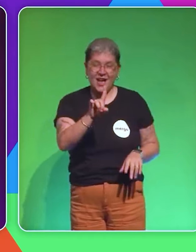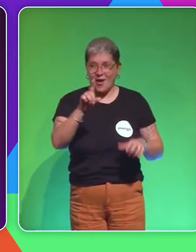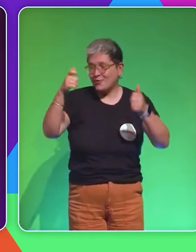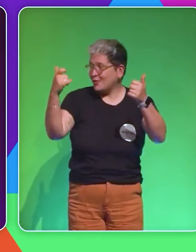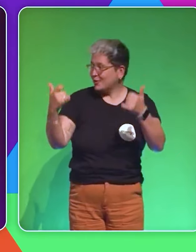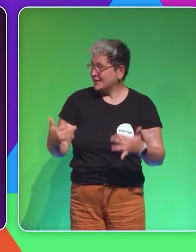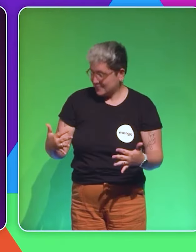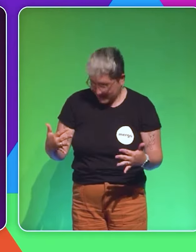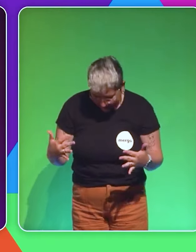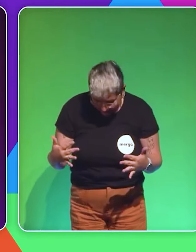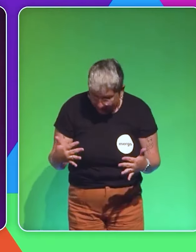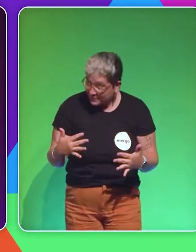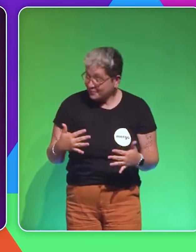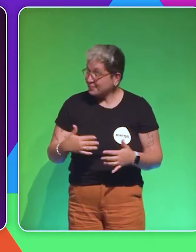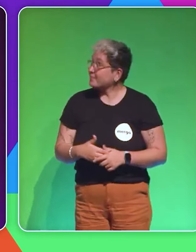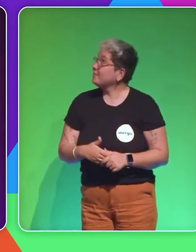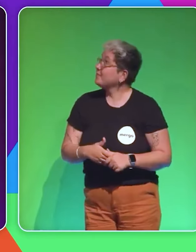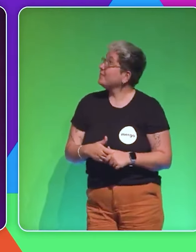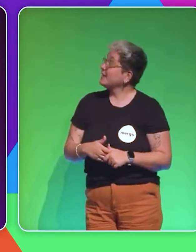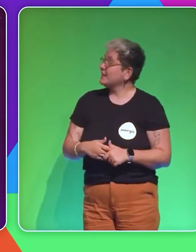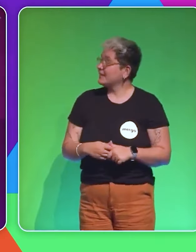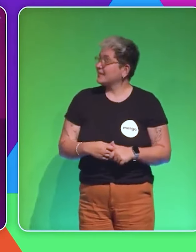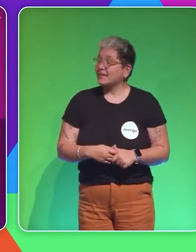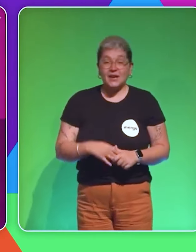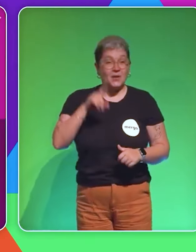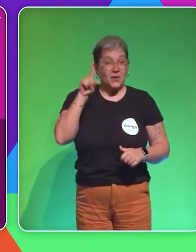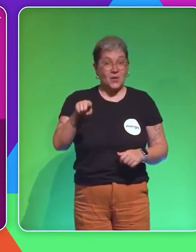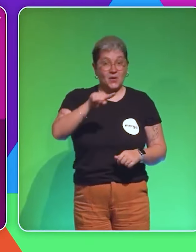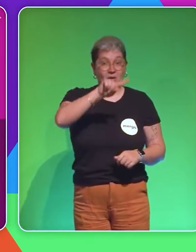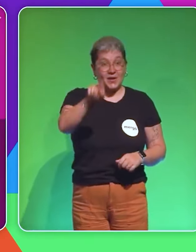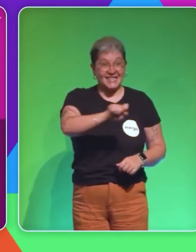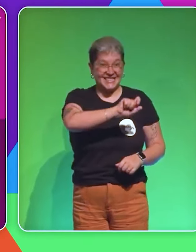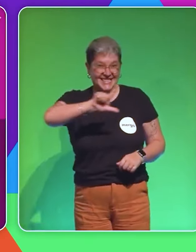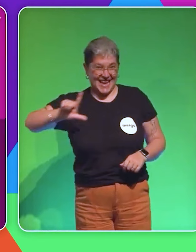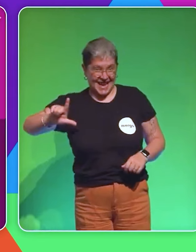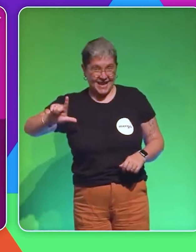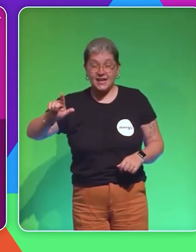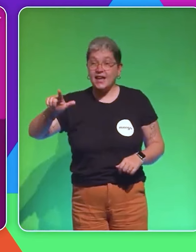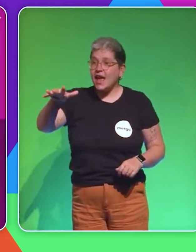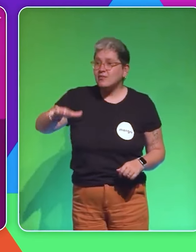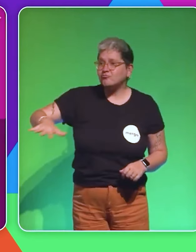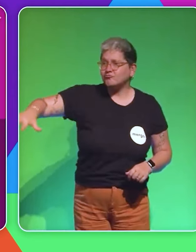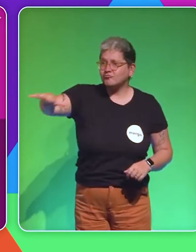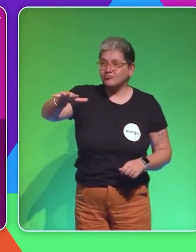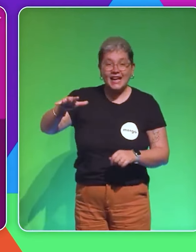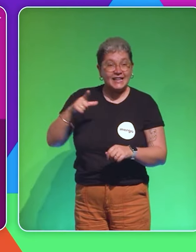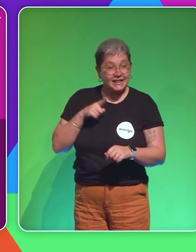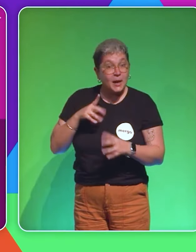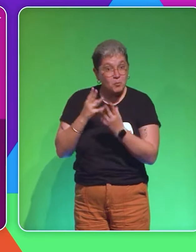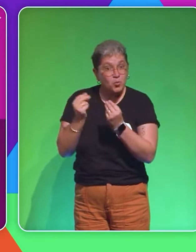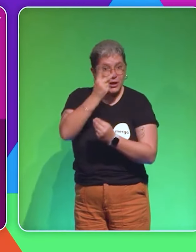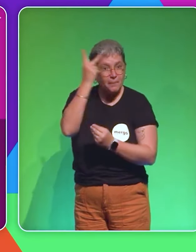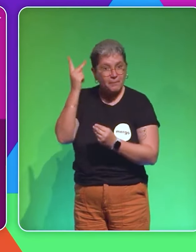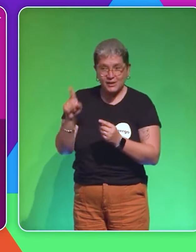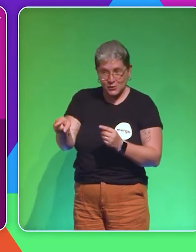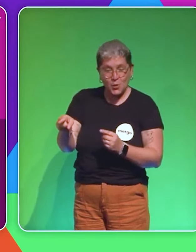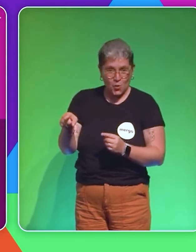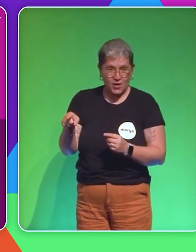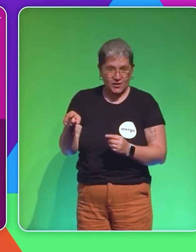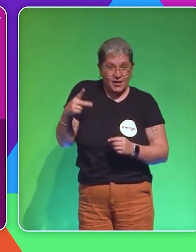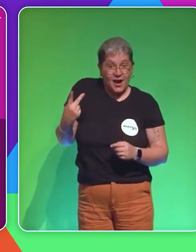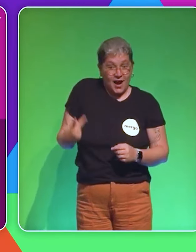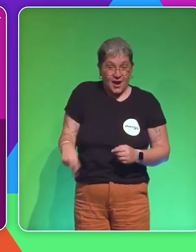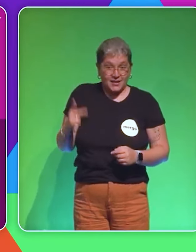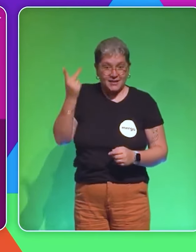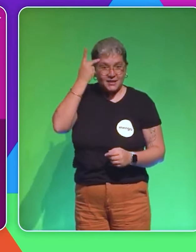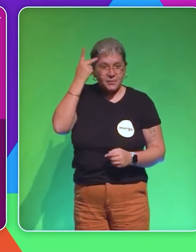Paulo e a z é a parte mais populosa né que nós temos aqui na capital